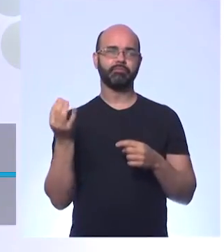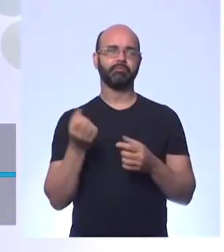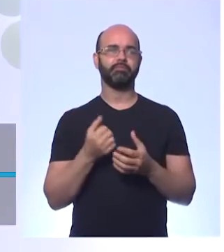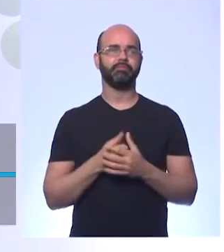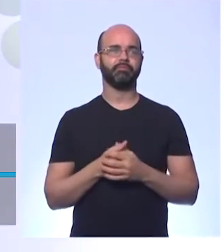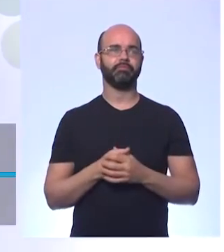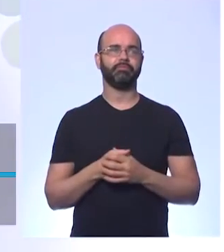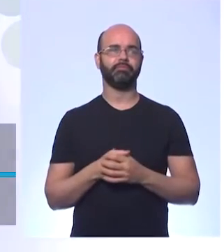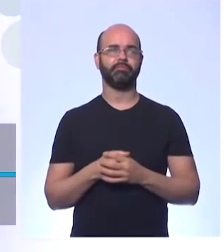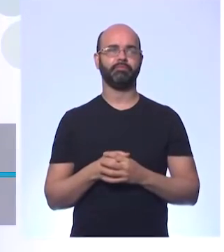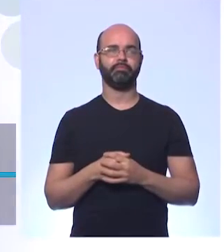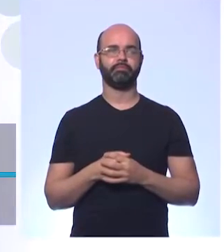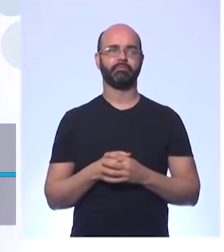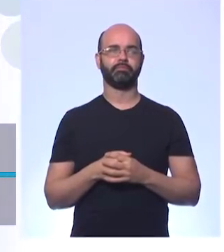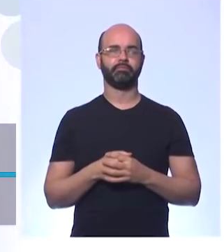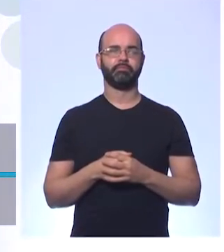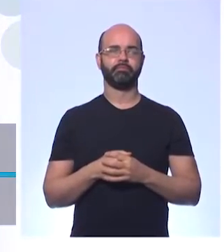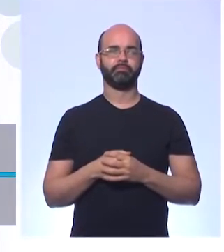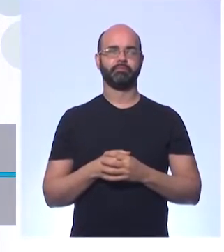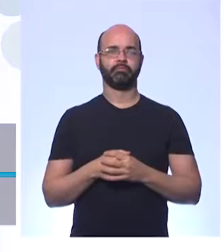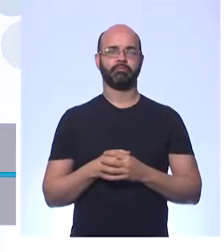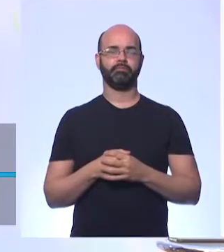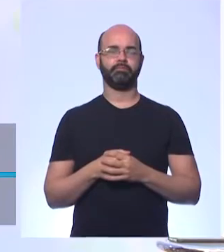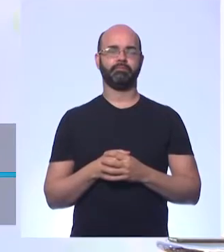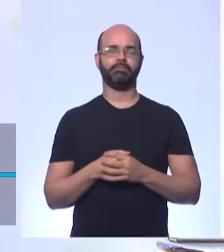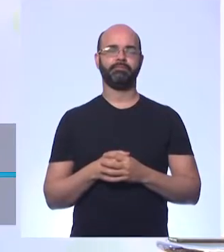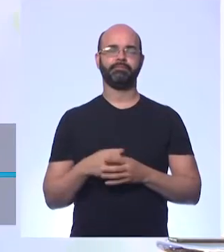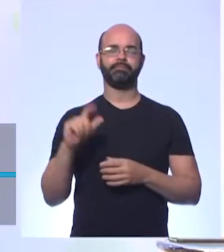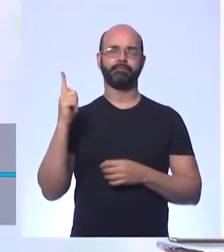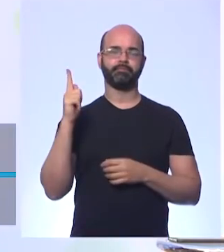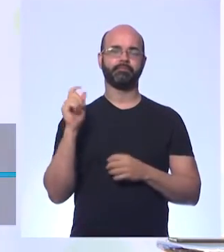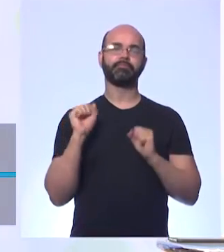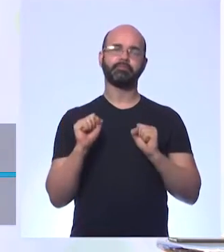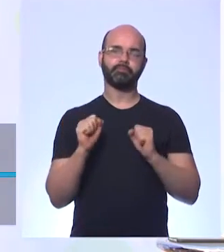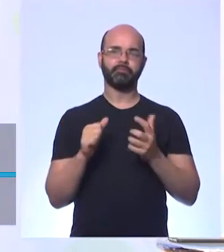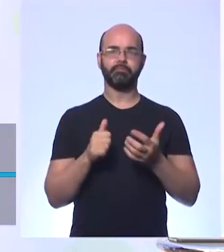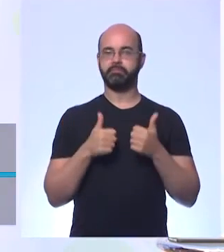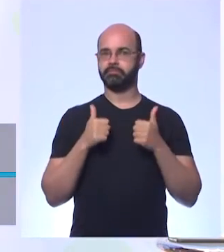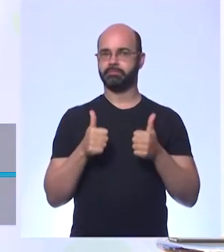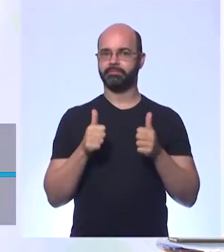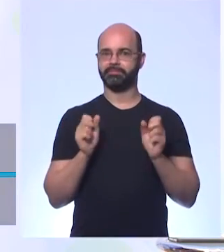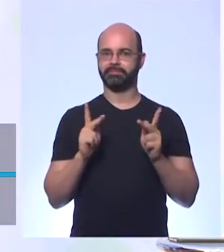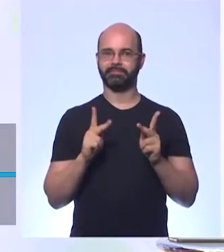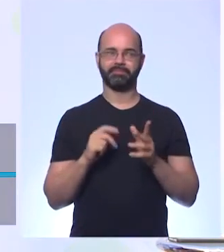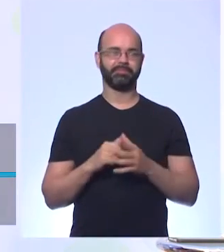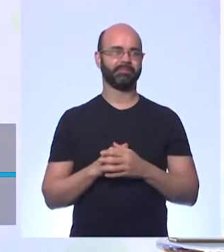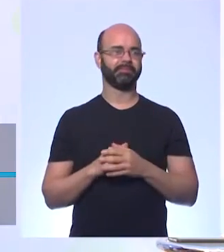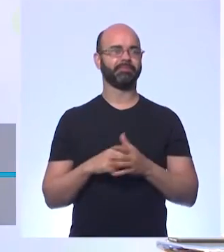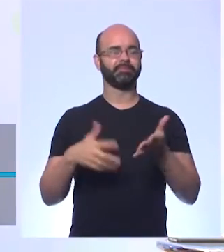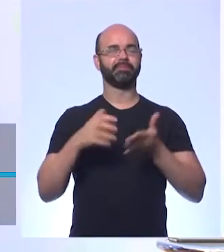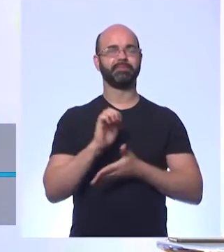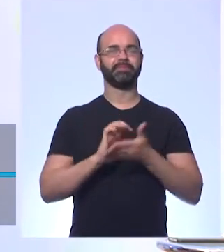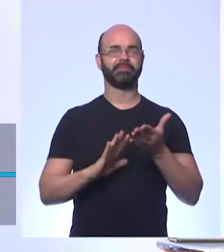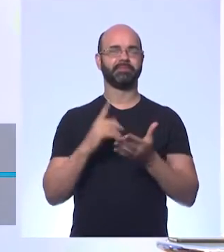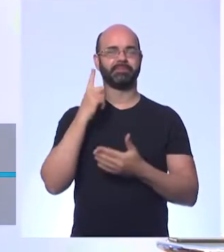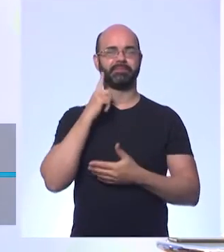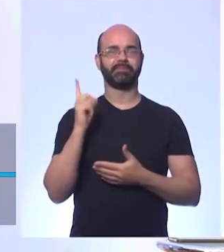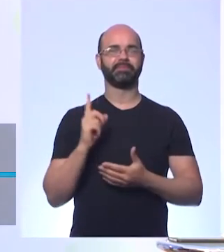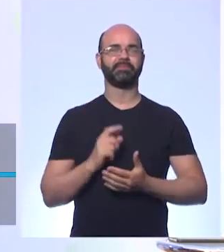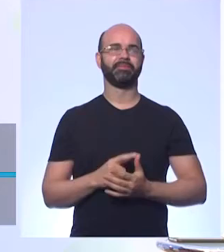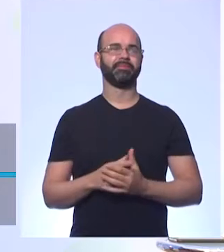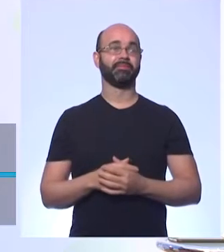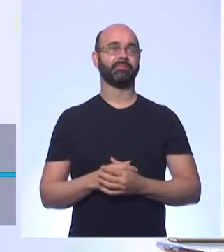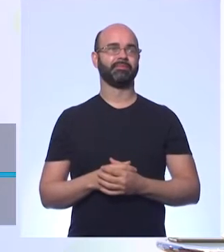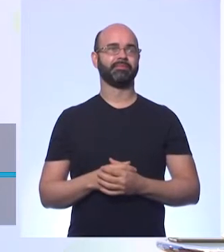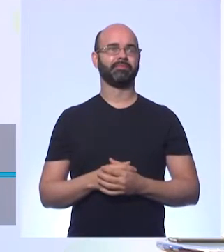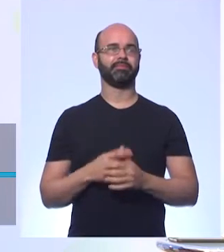tá certo? A gente pode chamar de grandeza. Beleza? Então, vamos fazer algumas atividades. Primeiro, eu vou